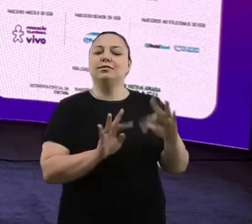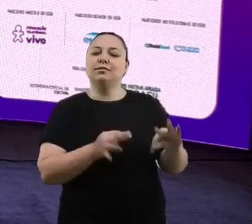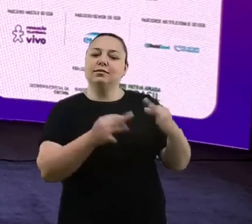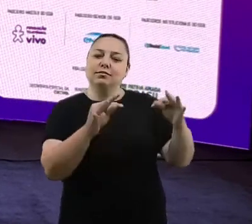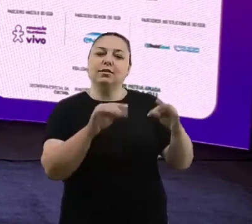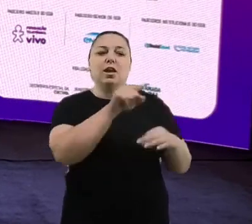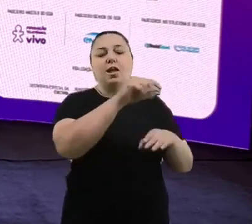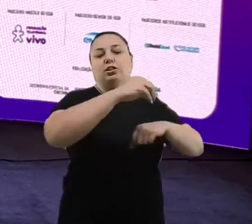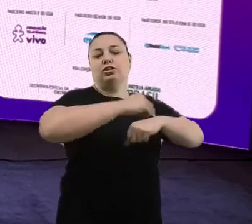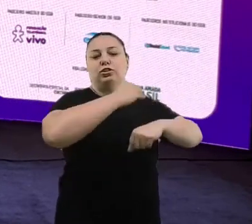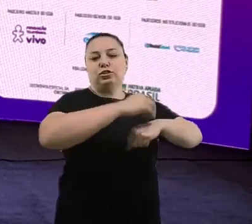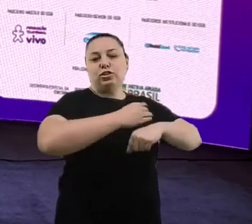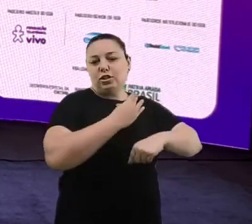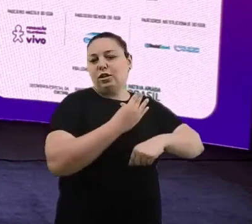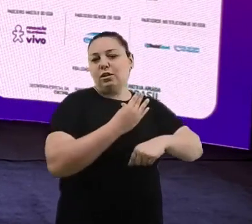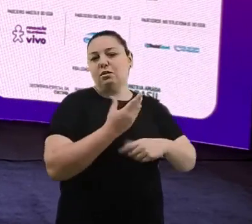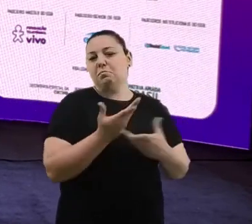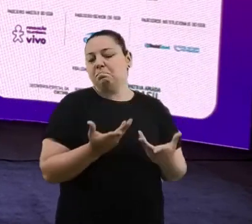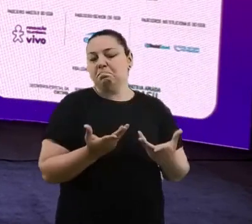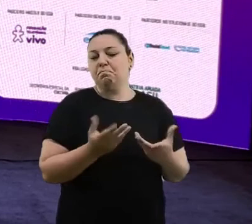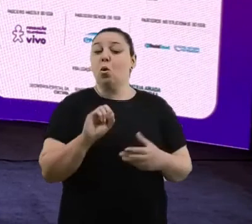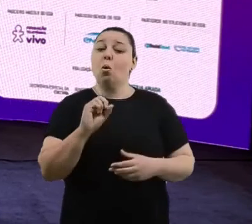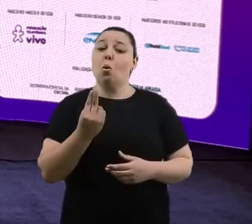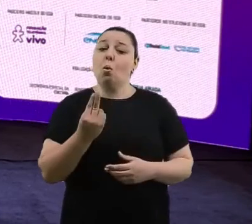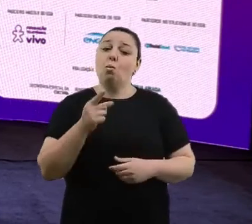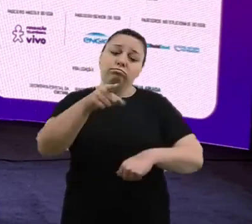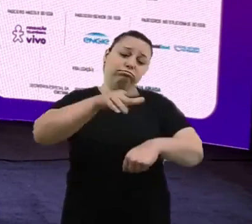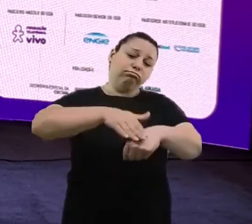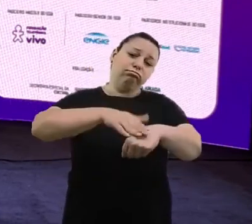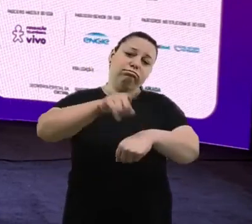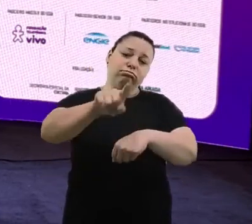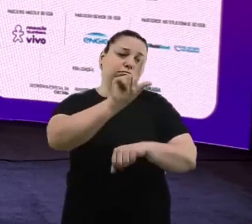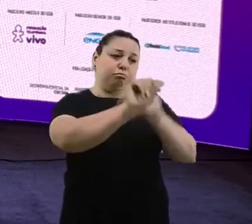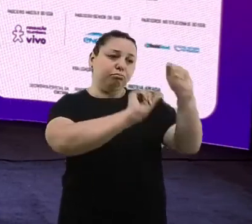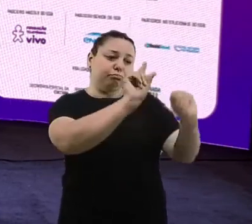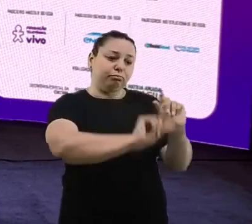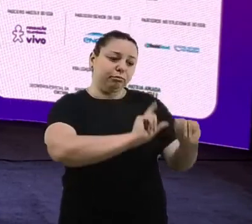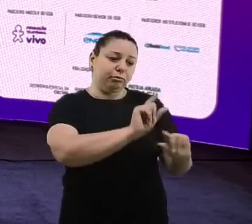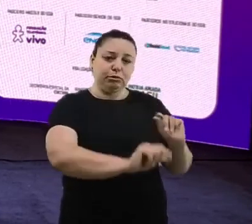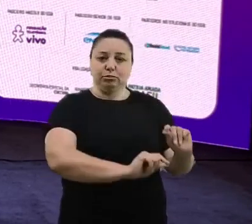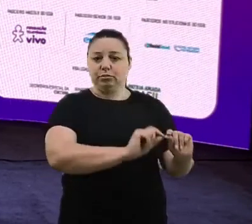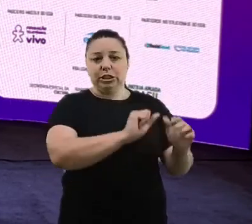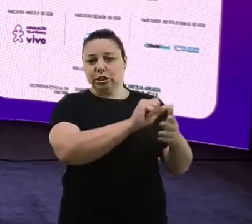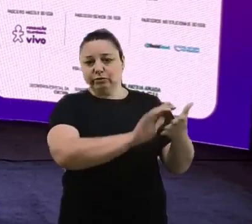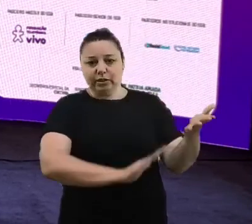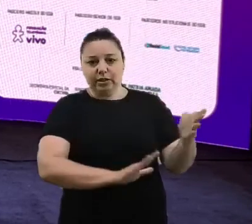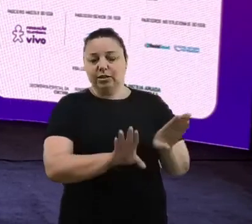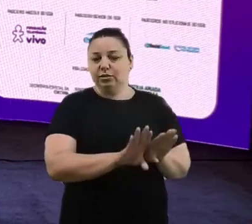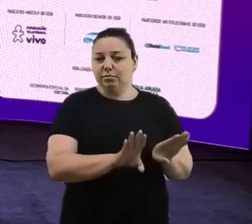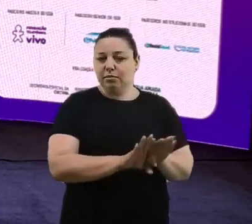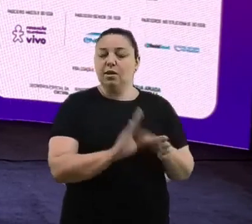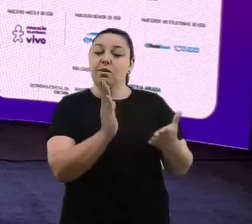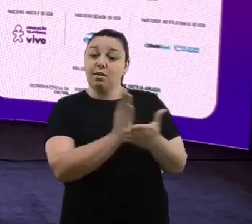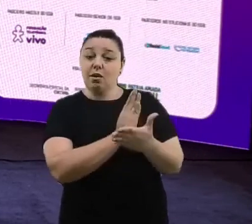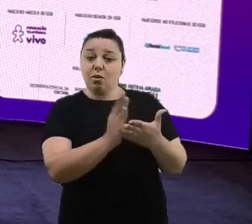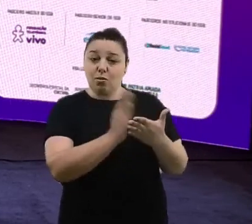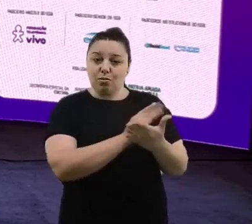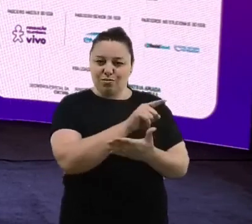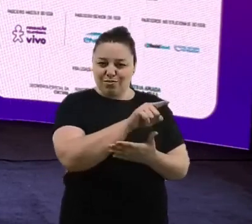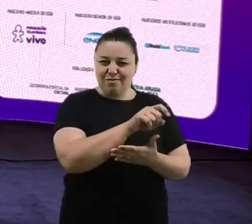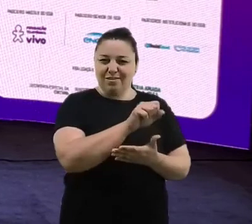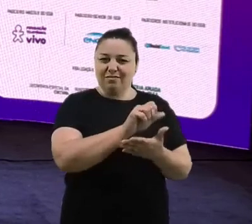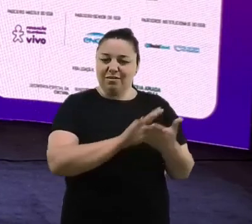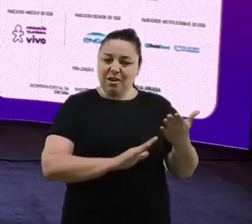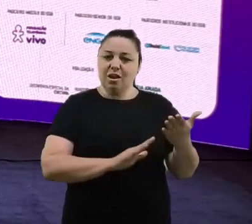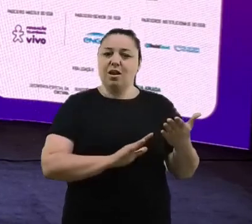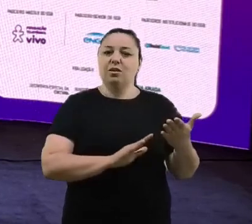inclusive até selecionar para executar esse exercício. E alguns desses exercícios, eles